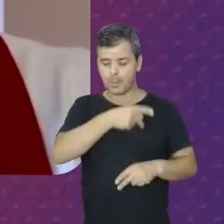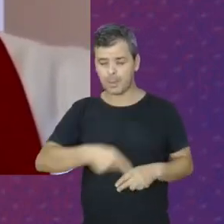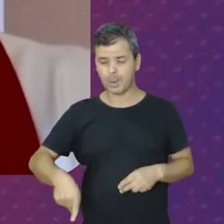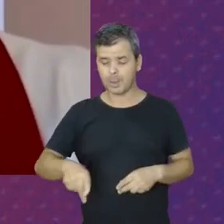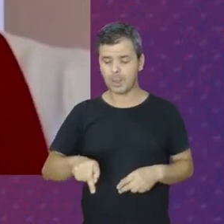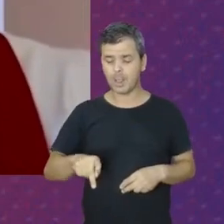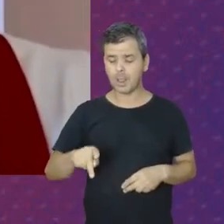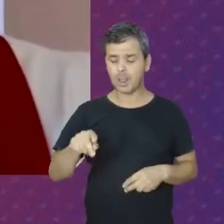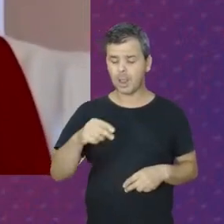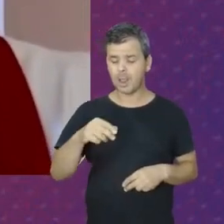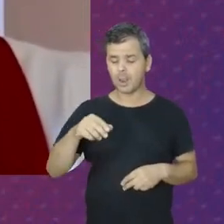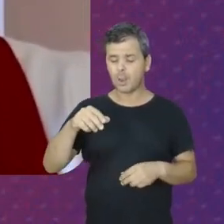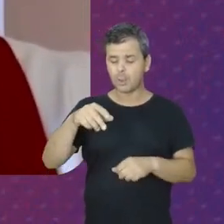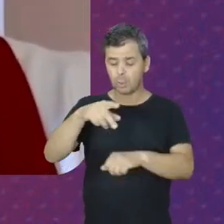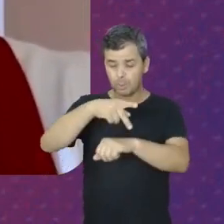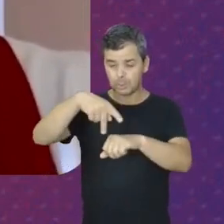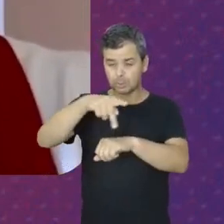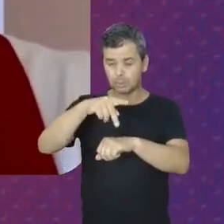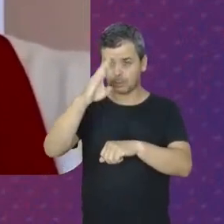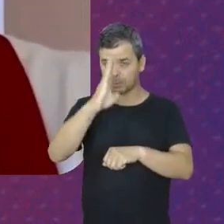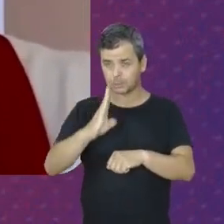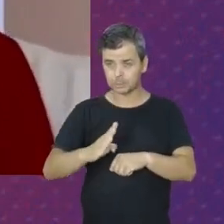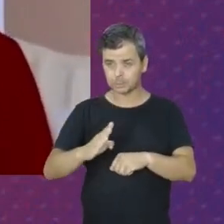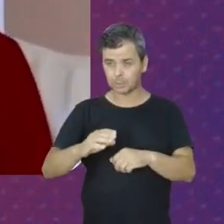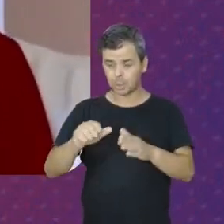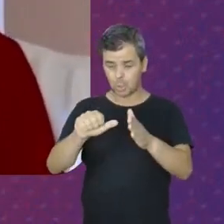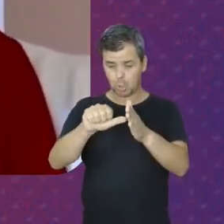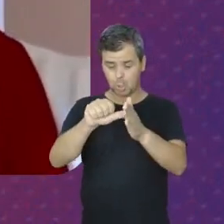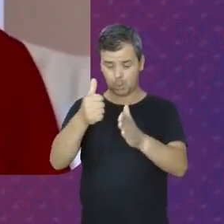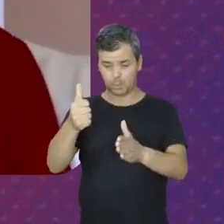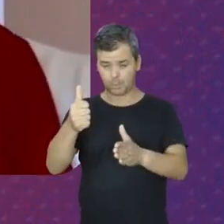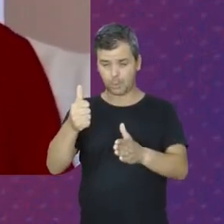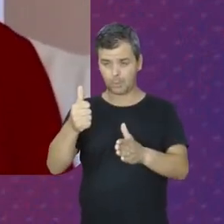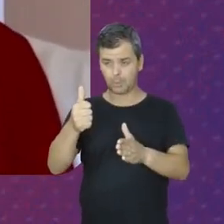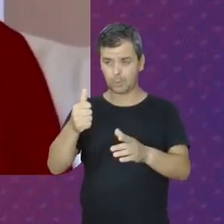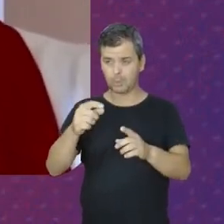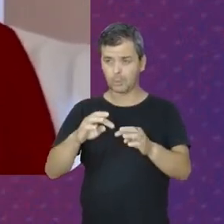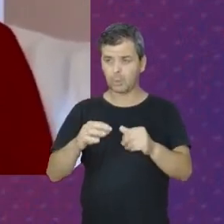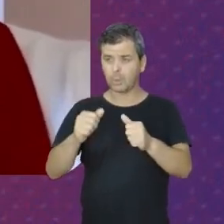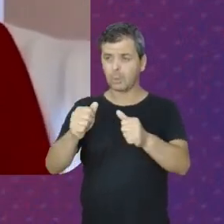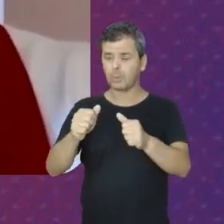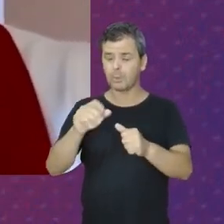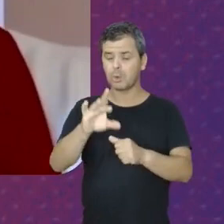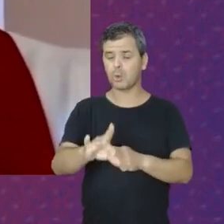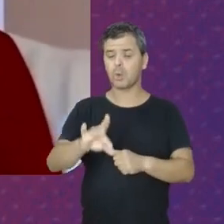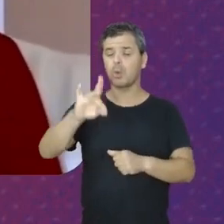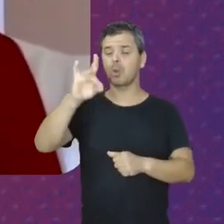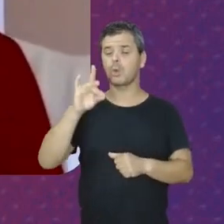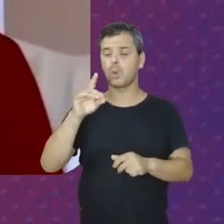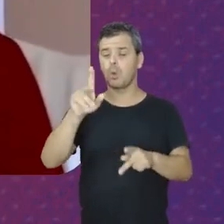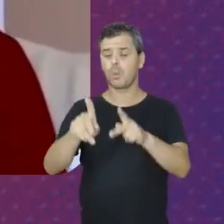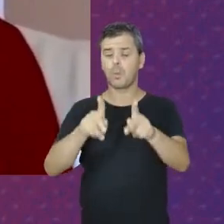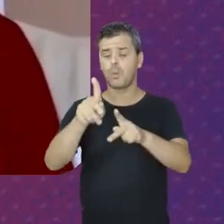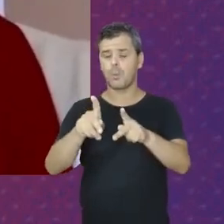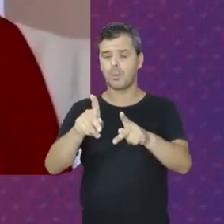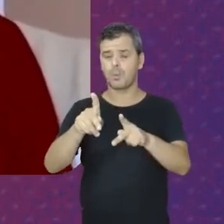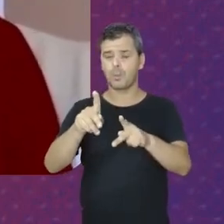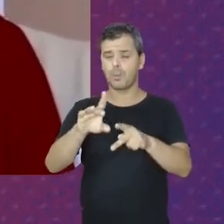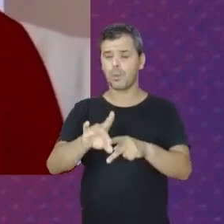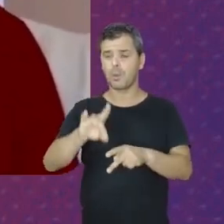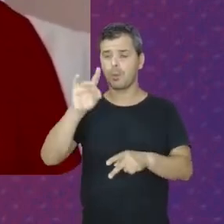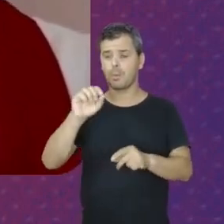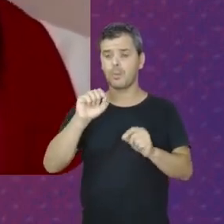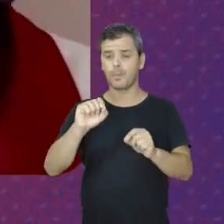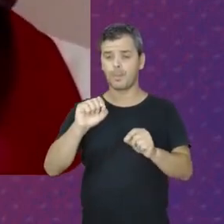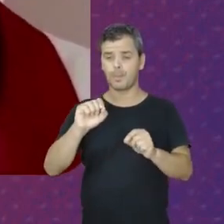República e disse para nós, no primeiro encontro que ele teve depois de ser eleito com o povo brasileiro, ele disse